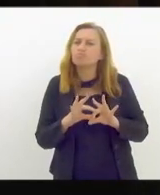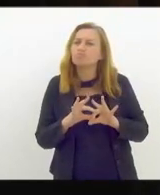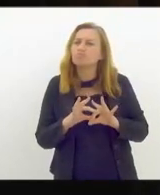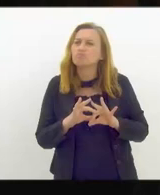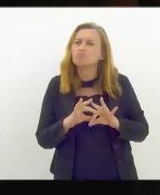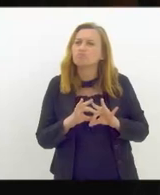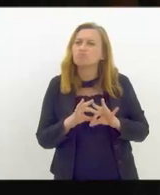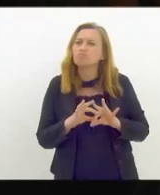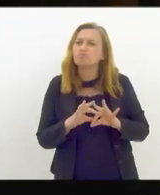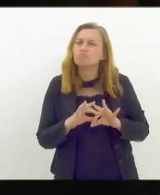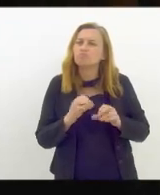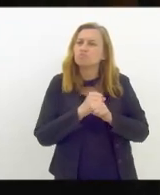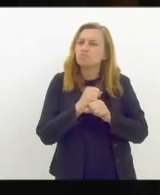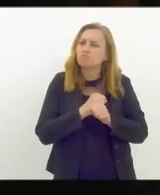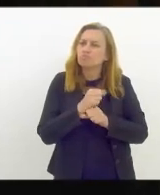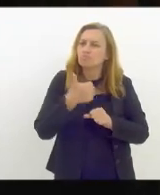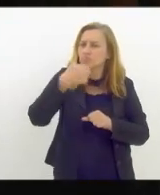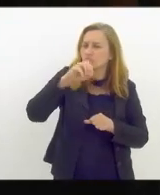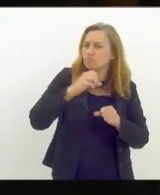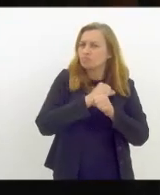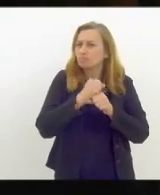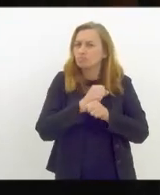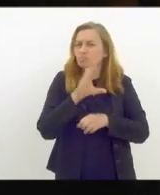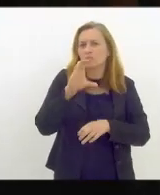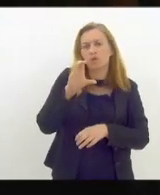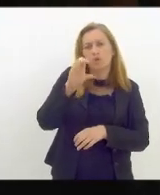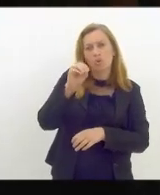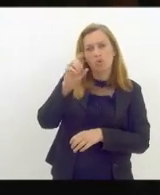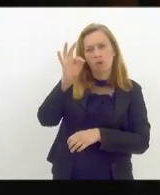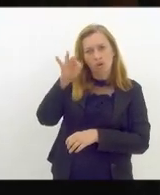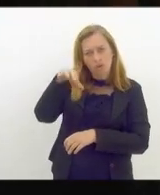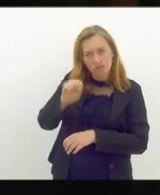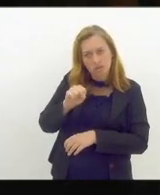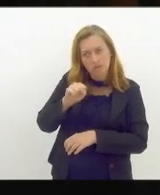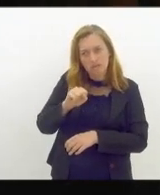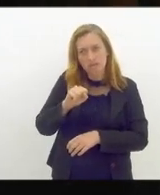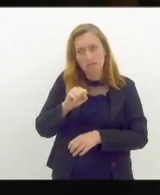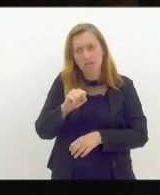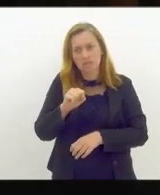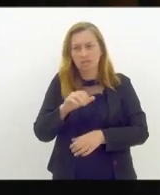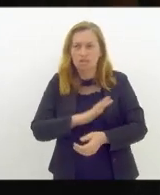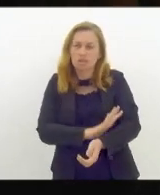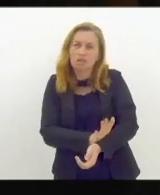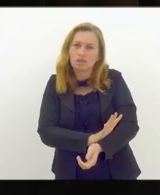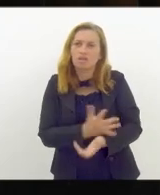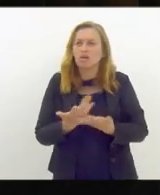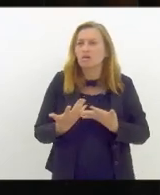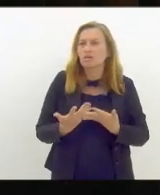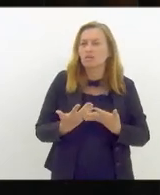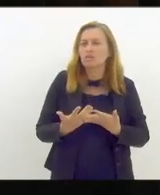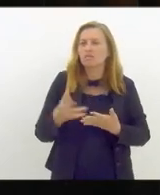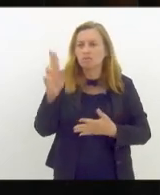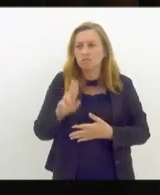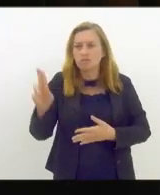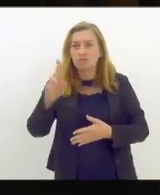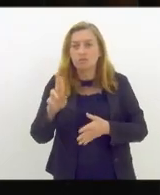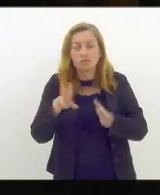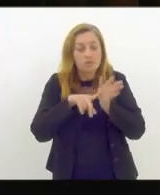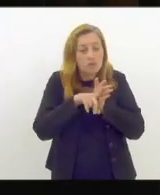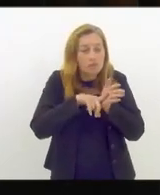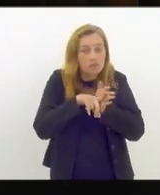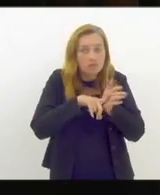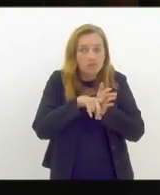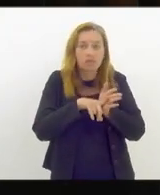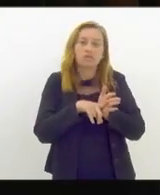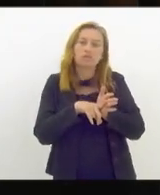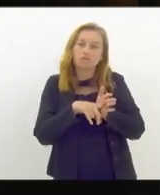enfim, nesse ano de 10 anos das cotas raciais nas universidades, a revisão das